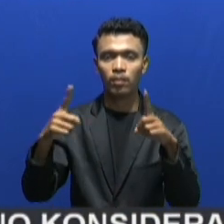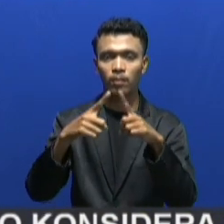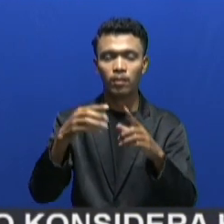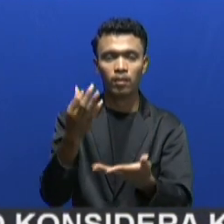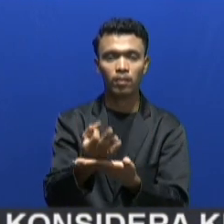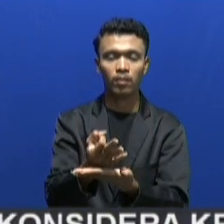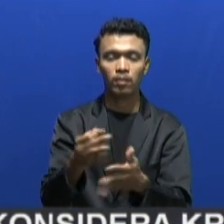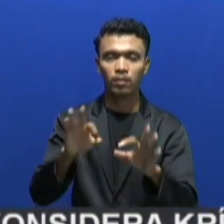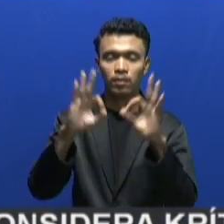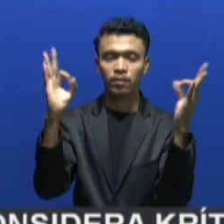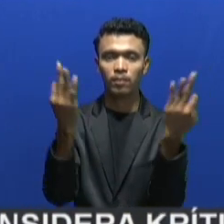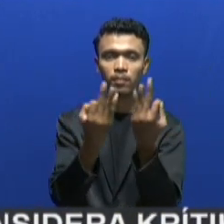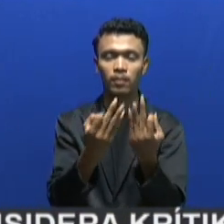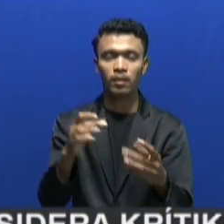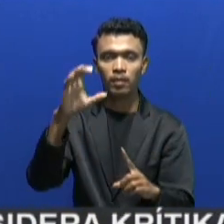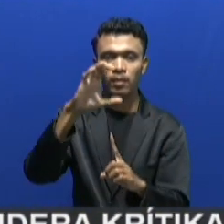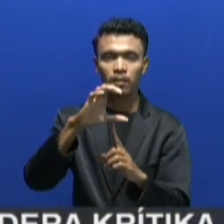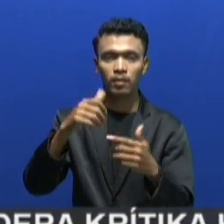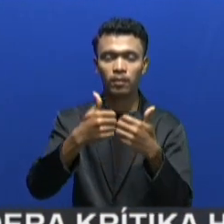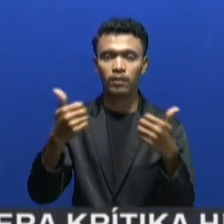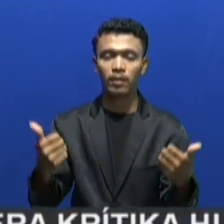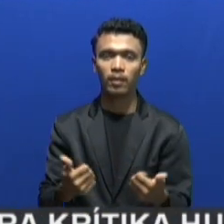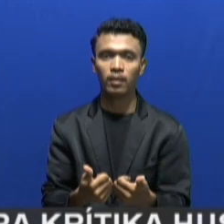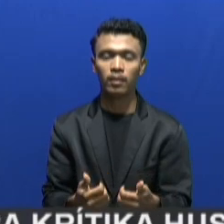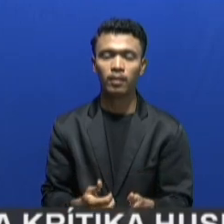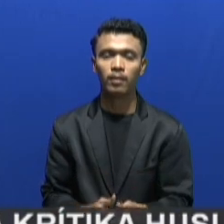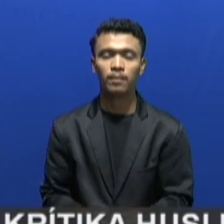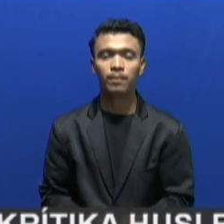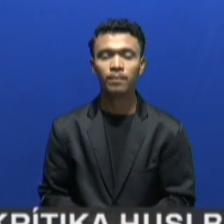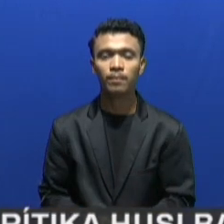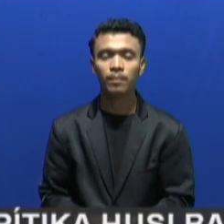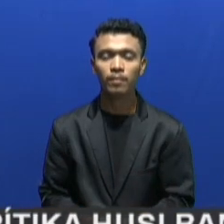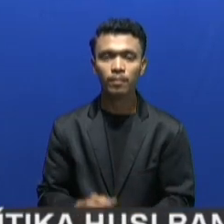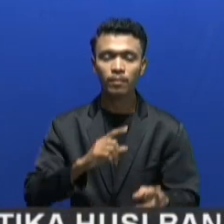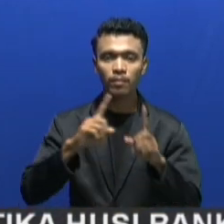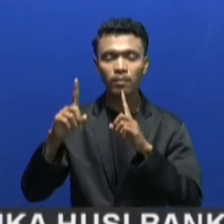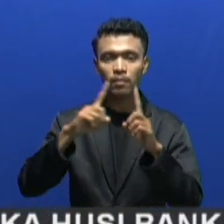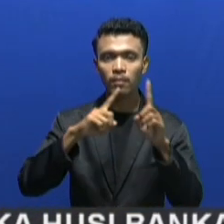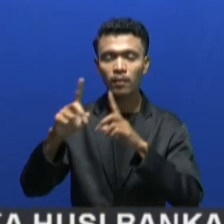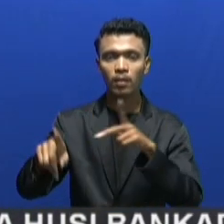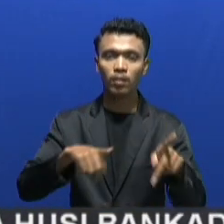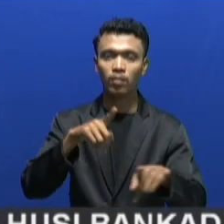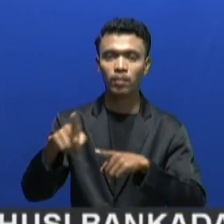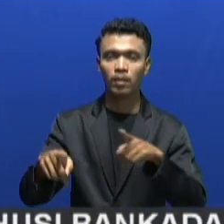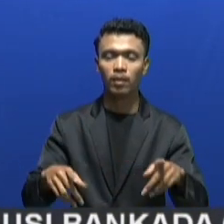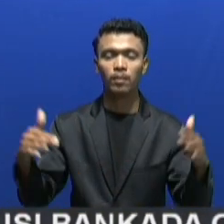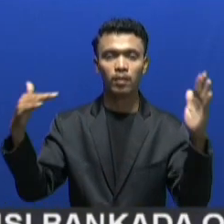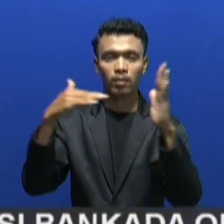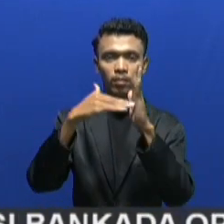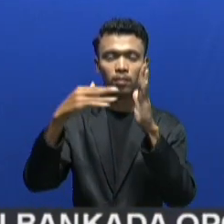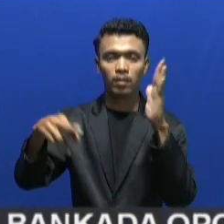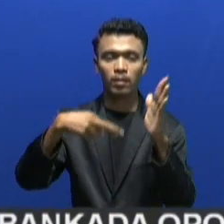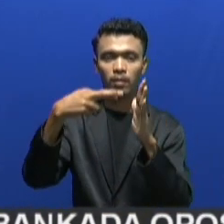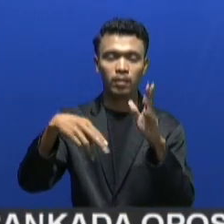família. Chefe aldeia Ilimano, Francisco da Cunha, explica, comunidade nem bem mais contra